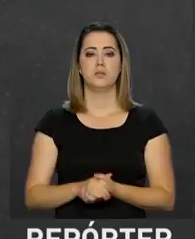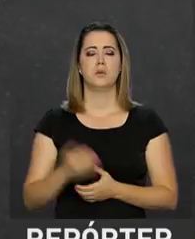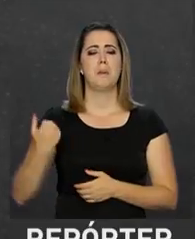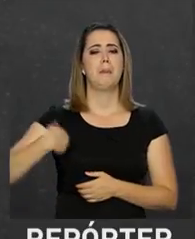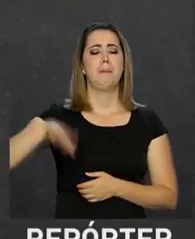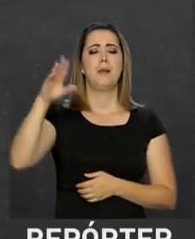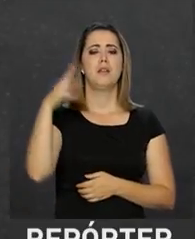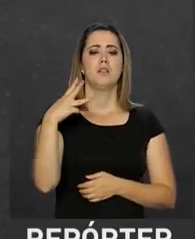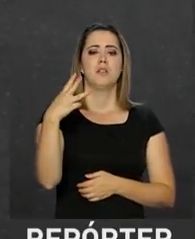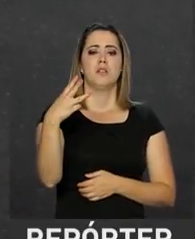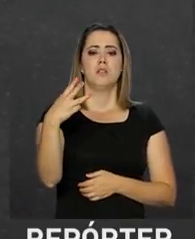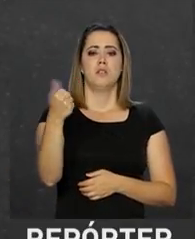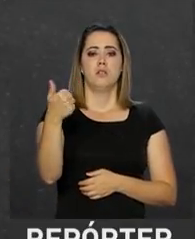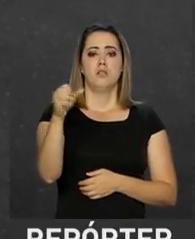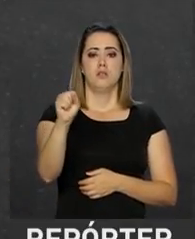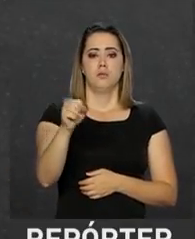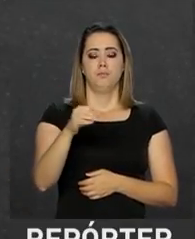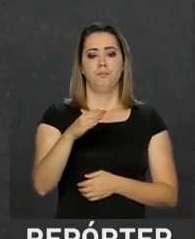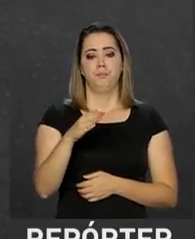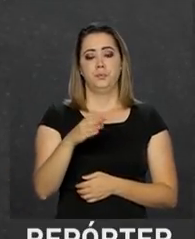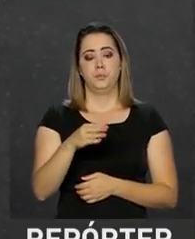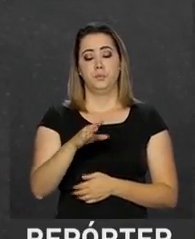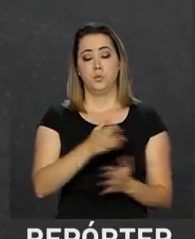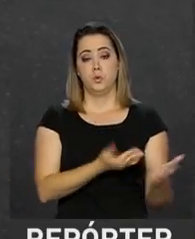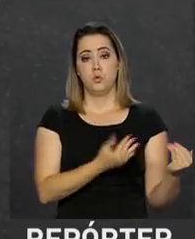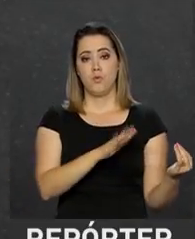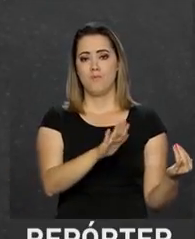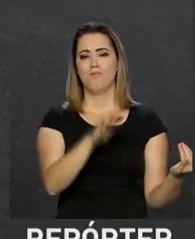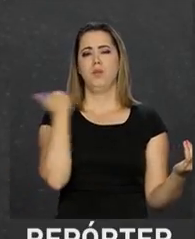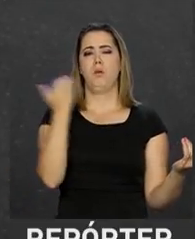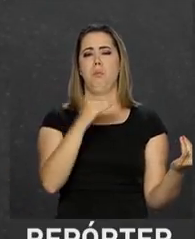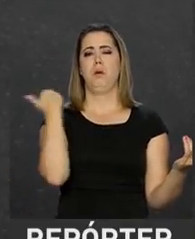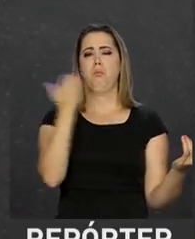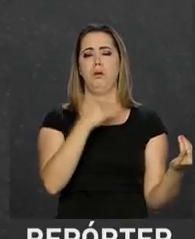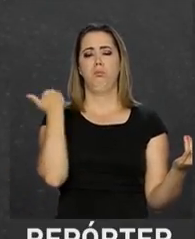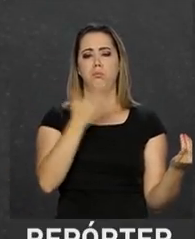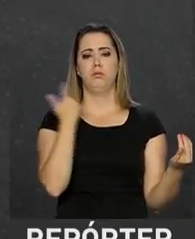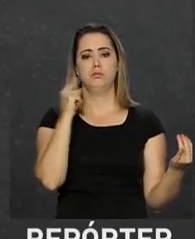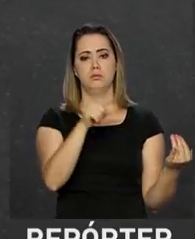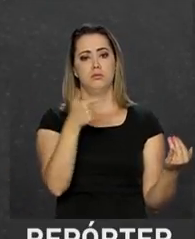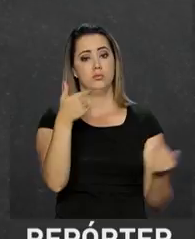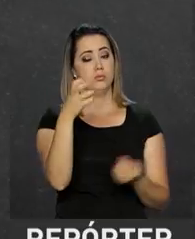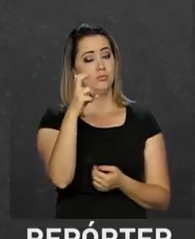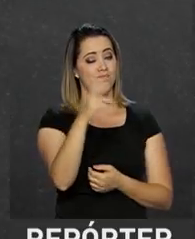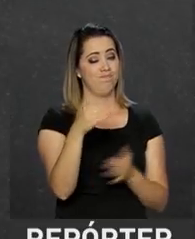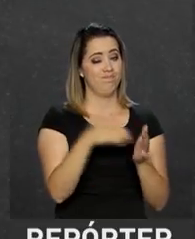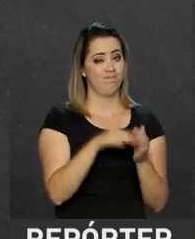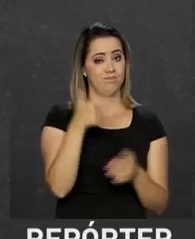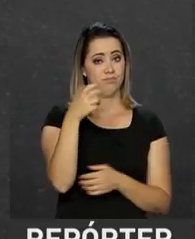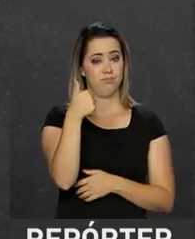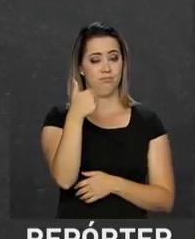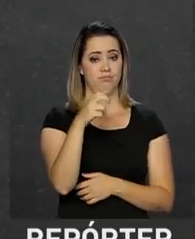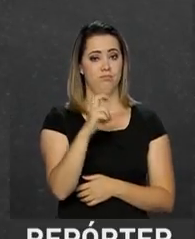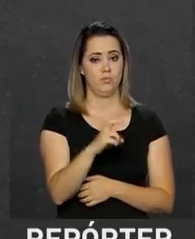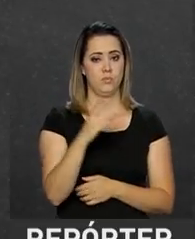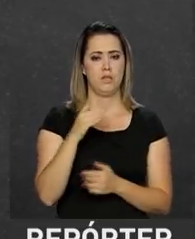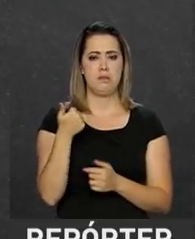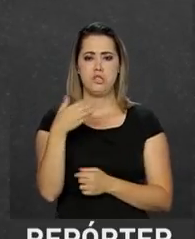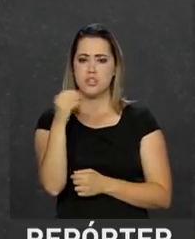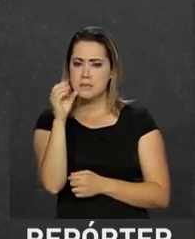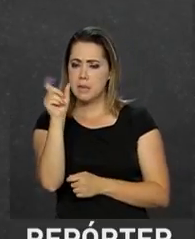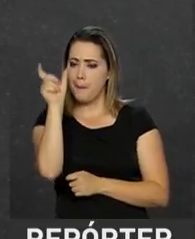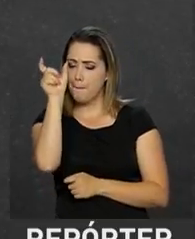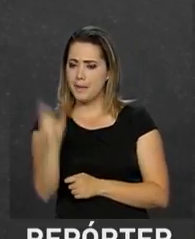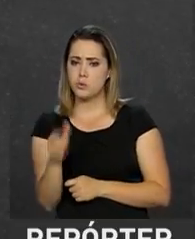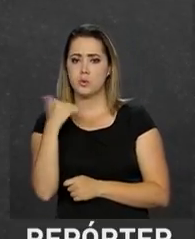318 mil jovens foram assassinados no Brasil entre 2005 e 2015. A cada 100 pessoas assassinadas no